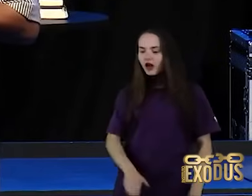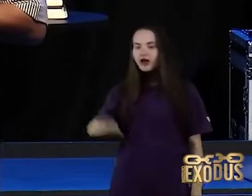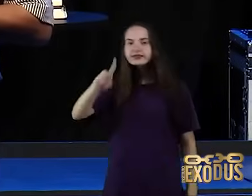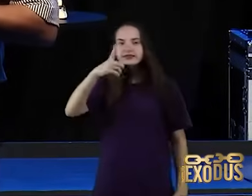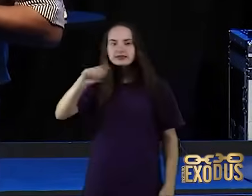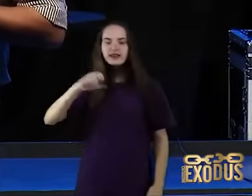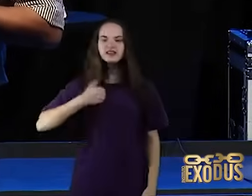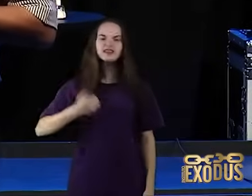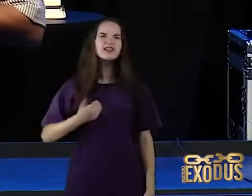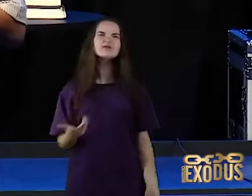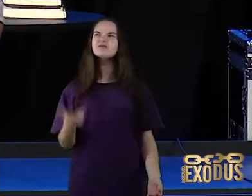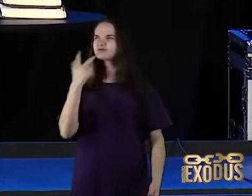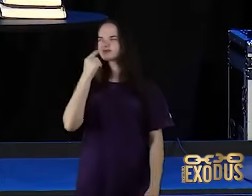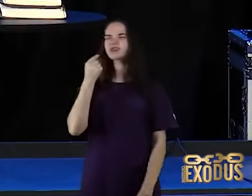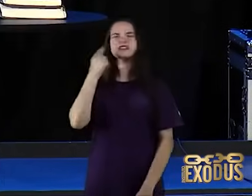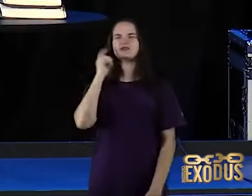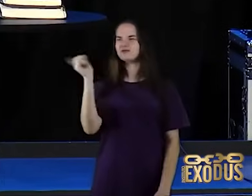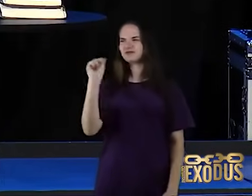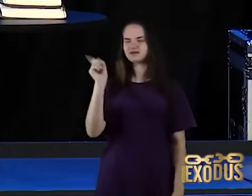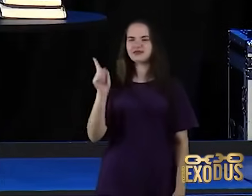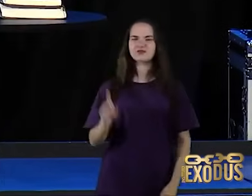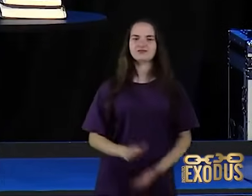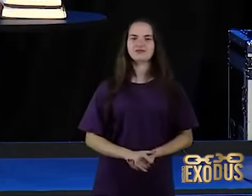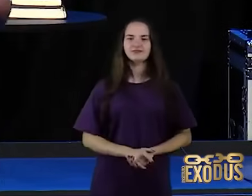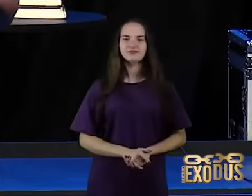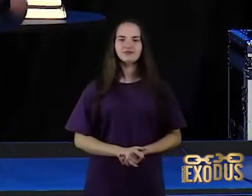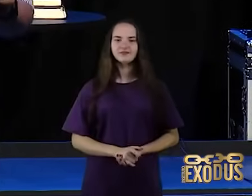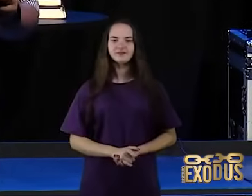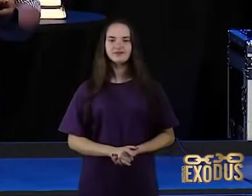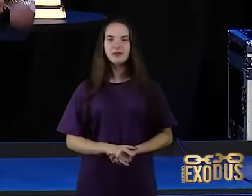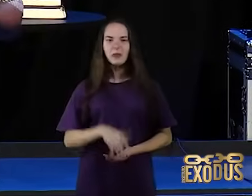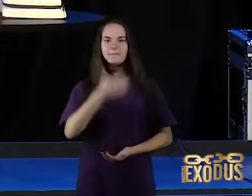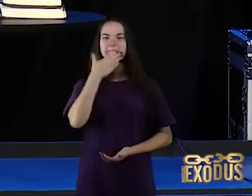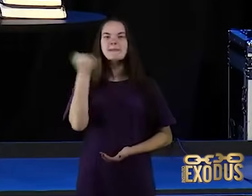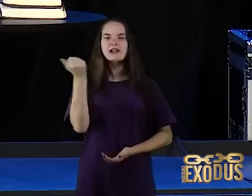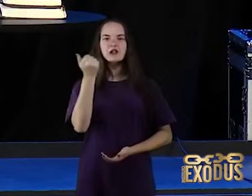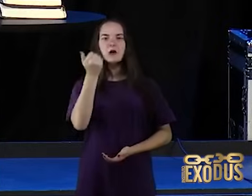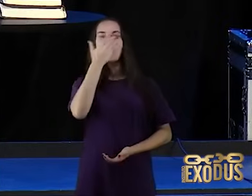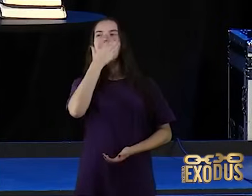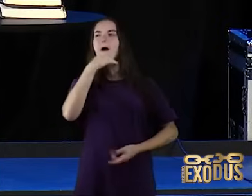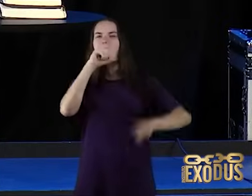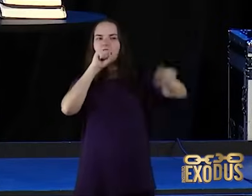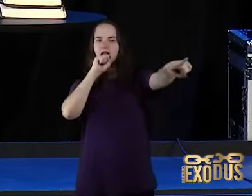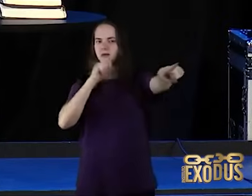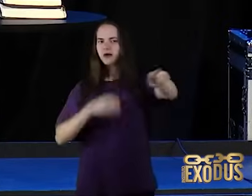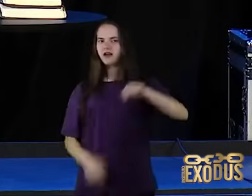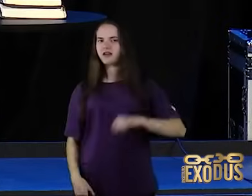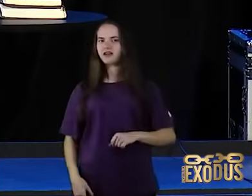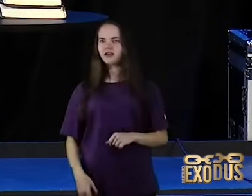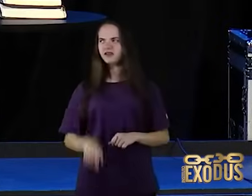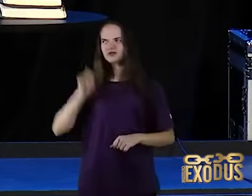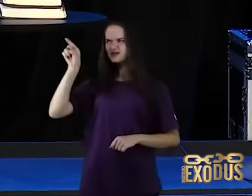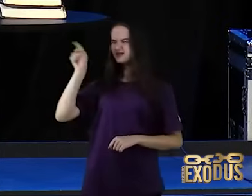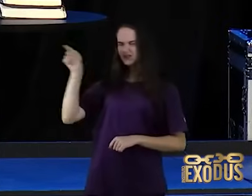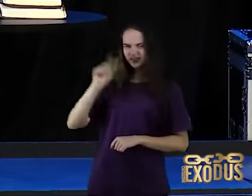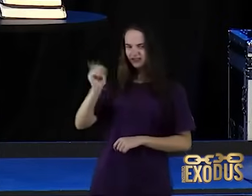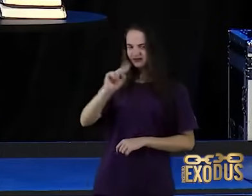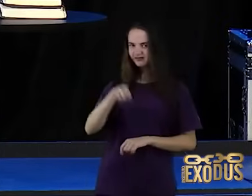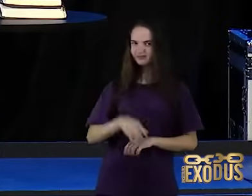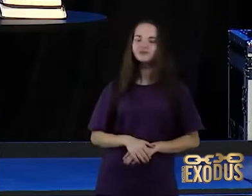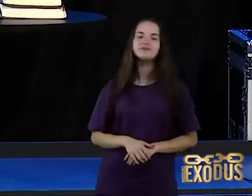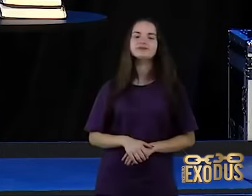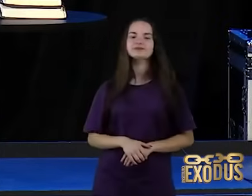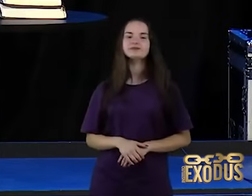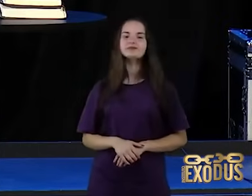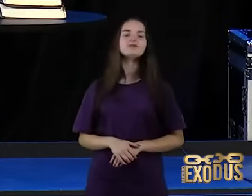fala assim não melhor pai do mundo é o pai do meu colega a melhor mãe do mundo é aquela